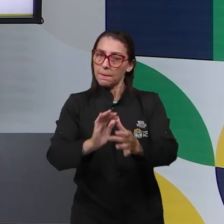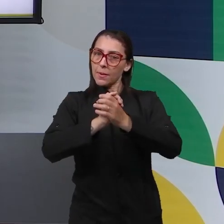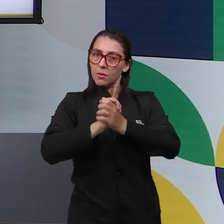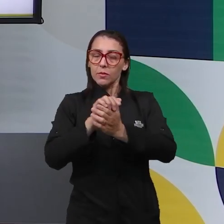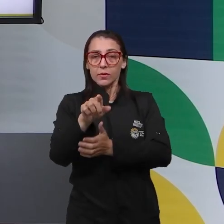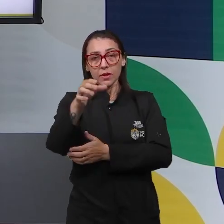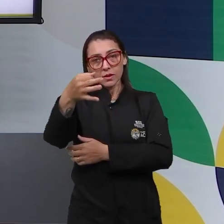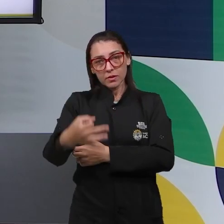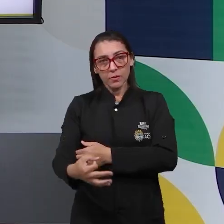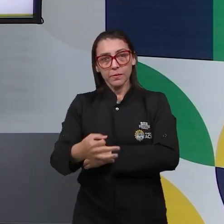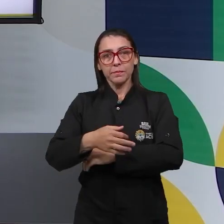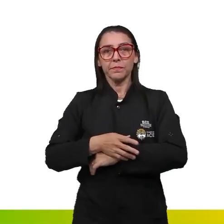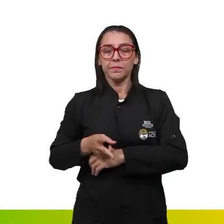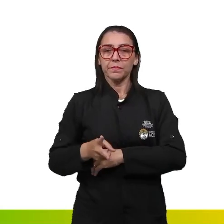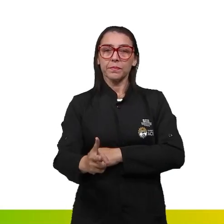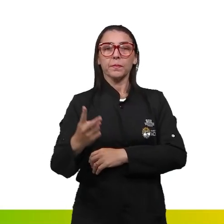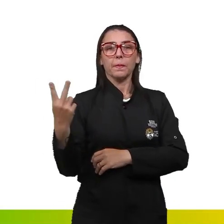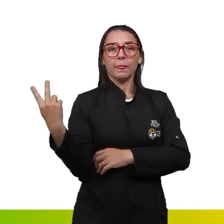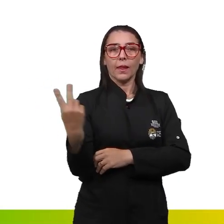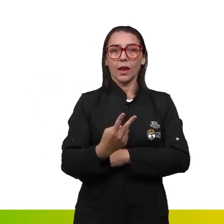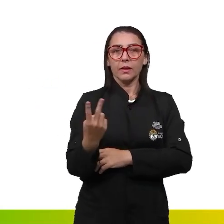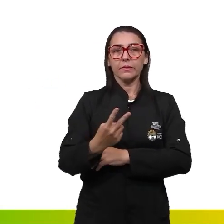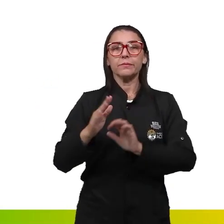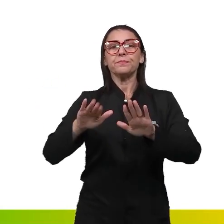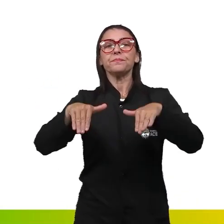você que acertou. Continuando.